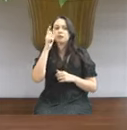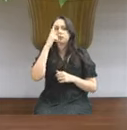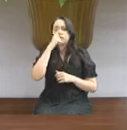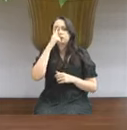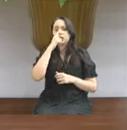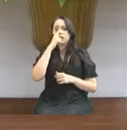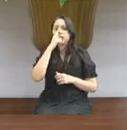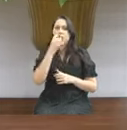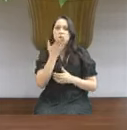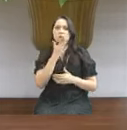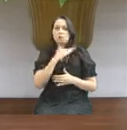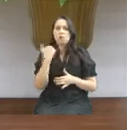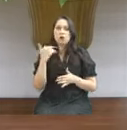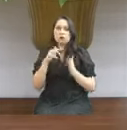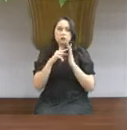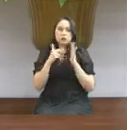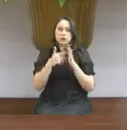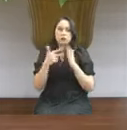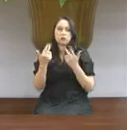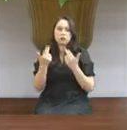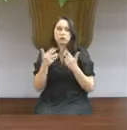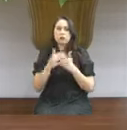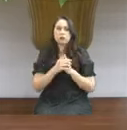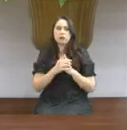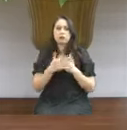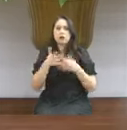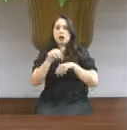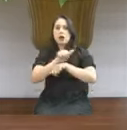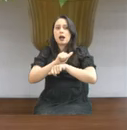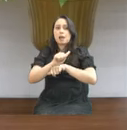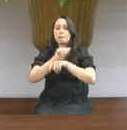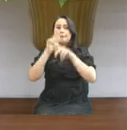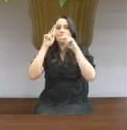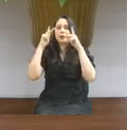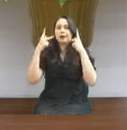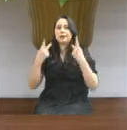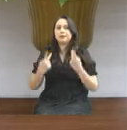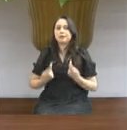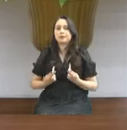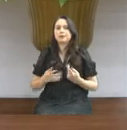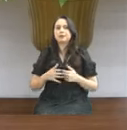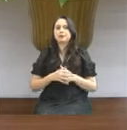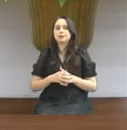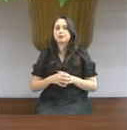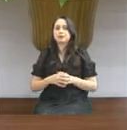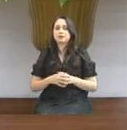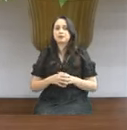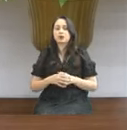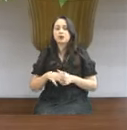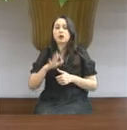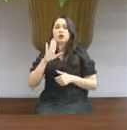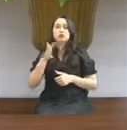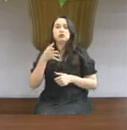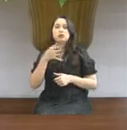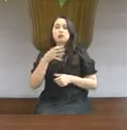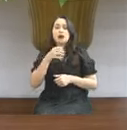Então Paulo está dizendo que Abraão, humanamente falando, já era um defunto,